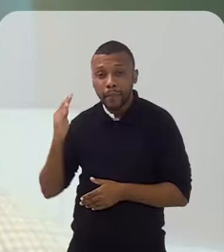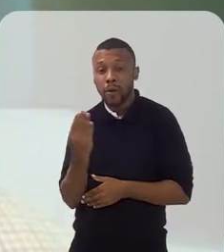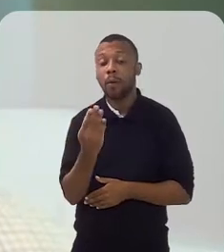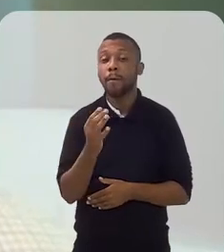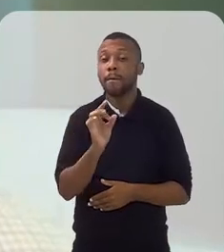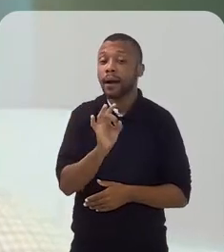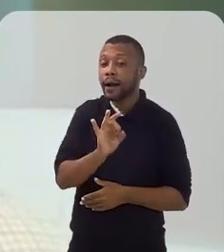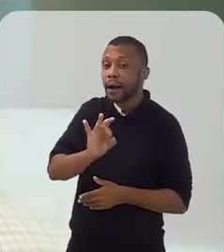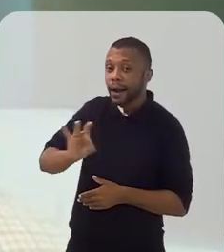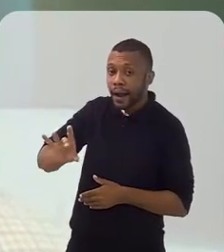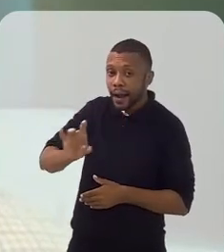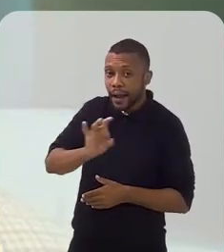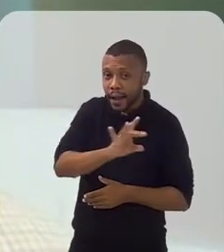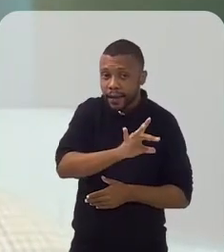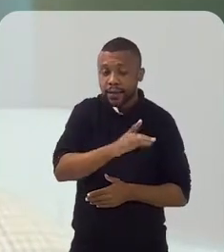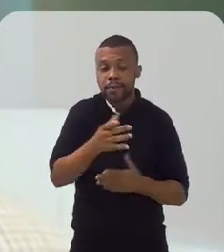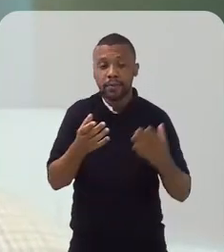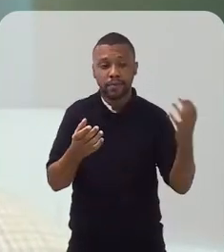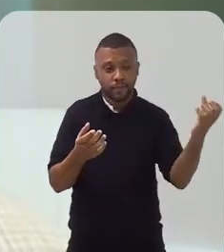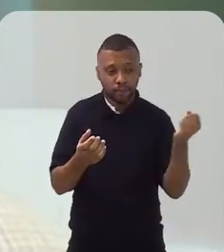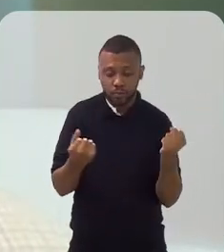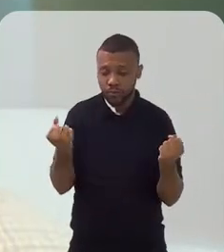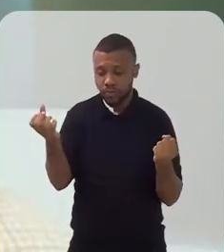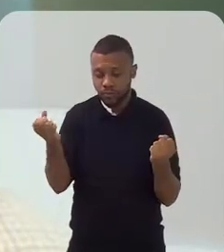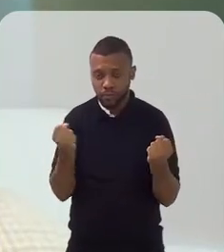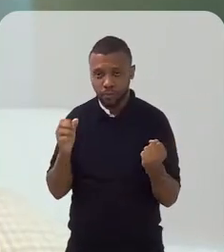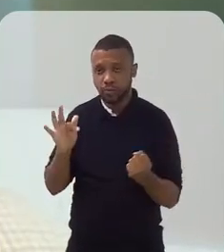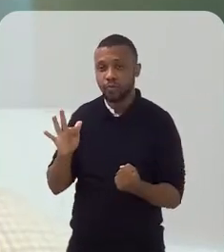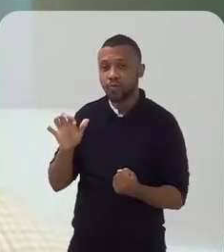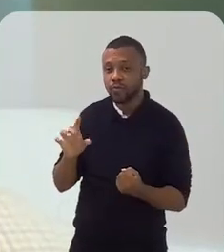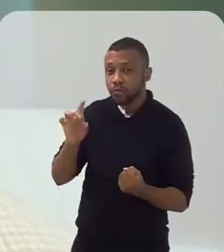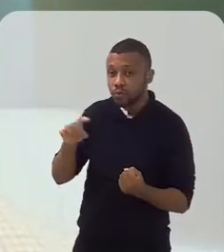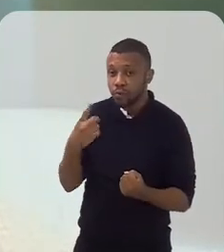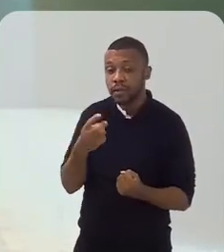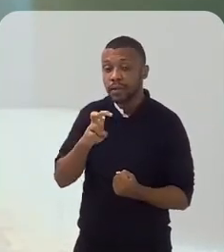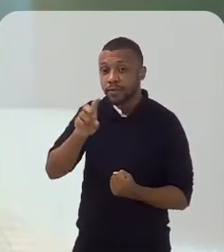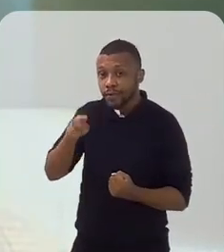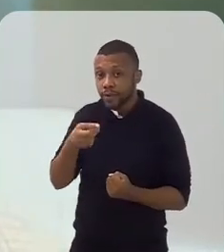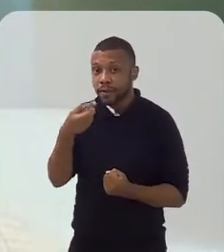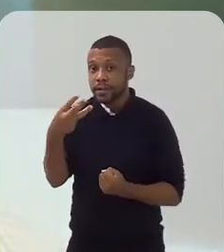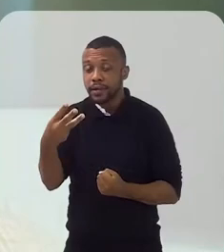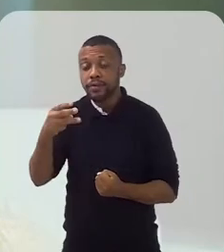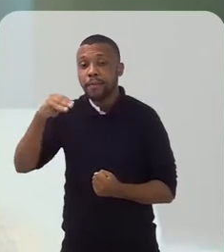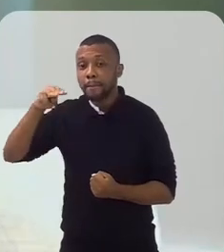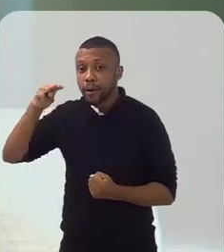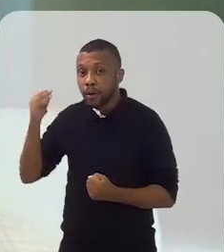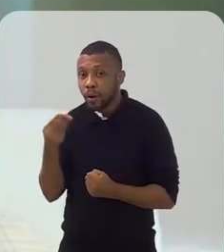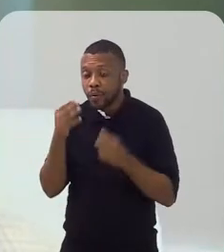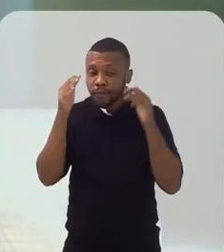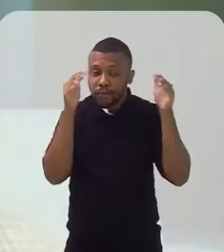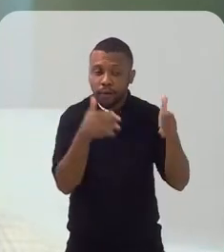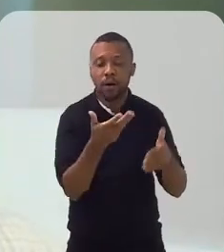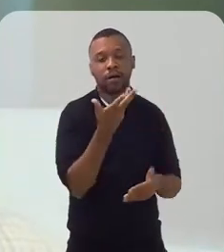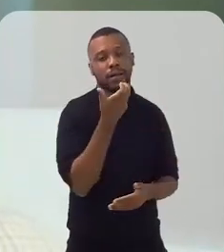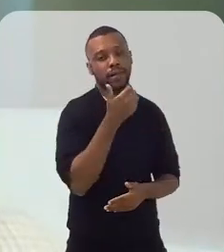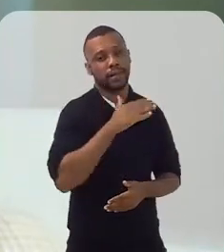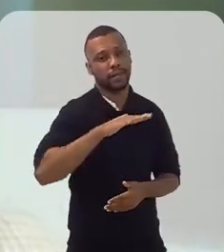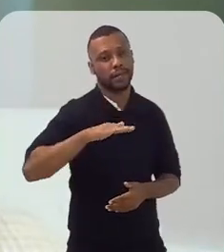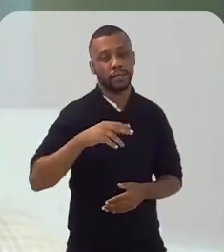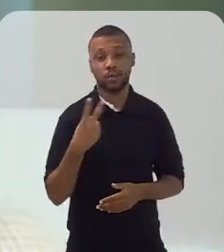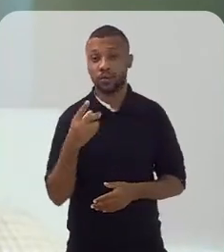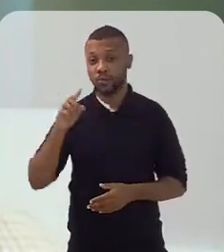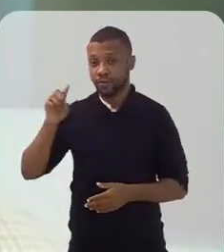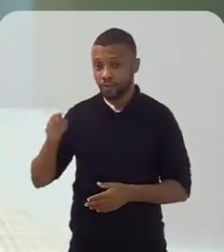desses fundos. E nós captamos 5,3 milhões para os fundos da criança